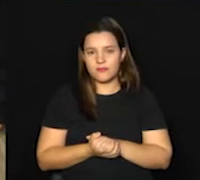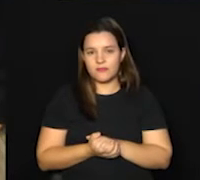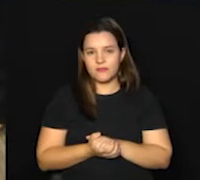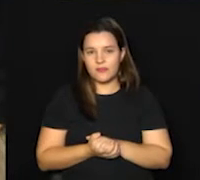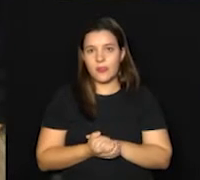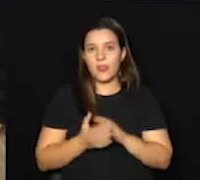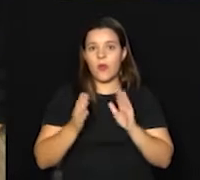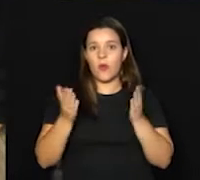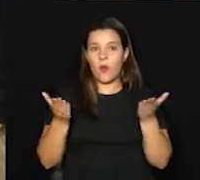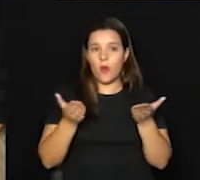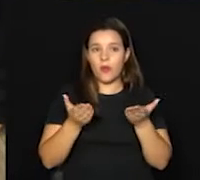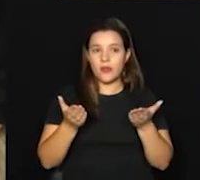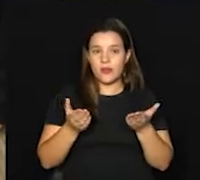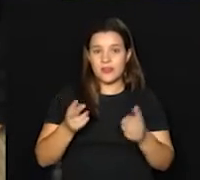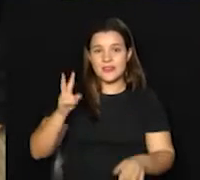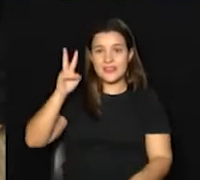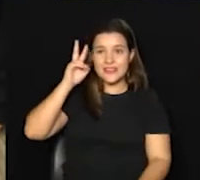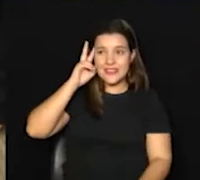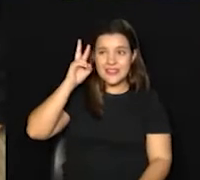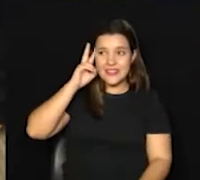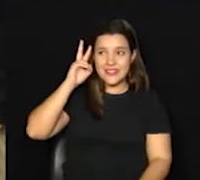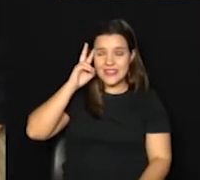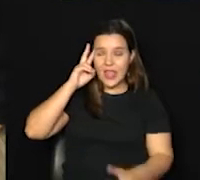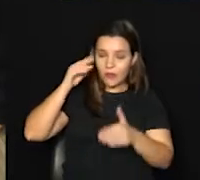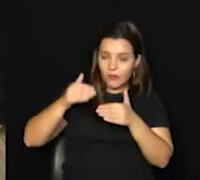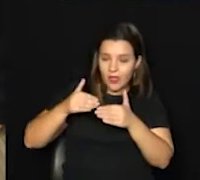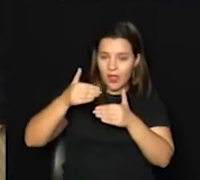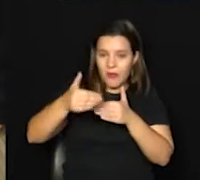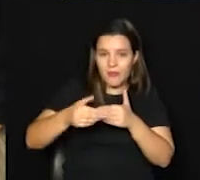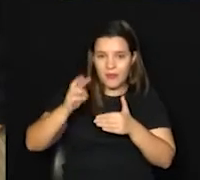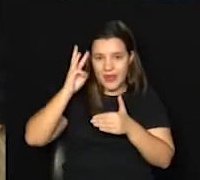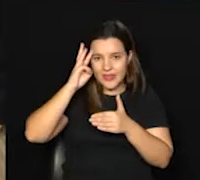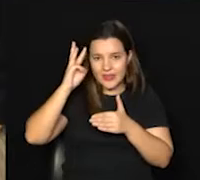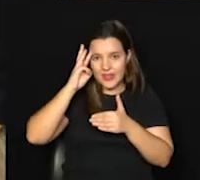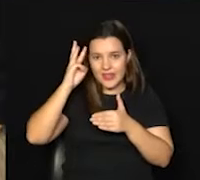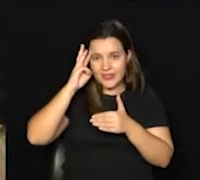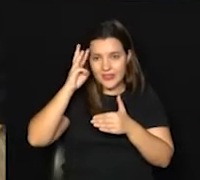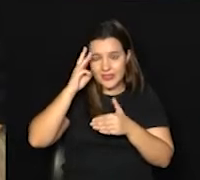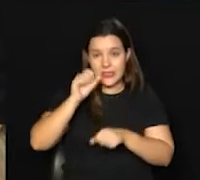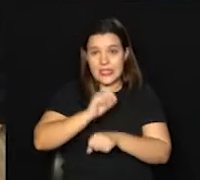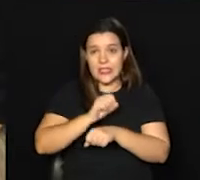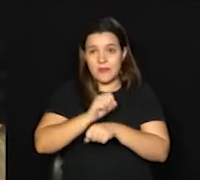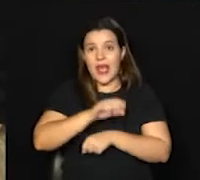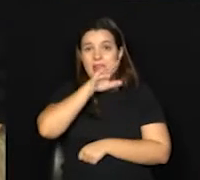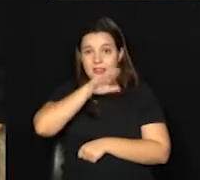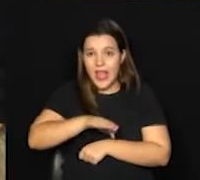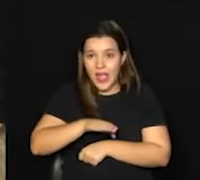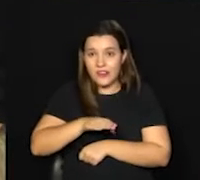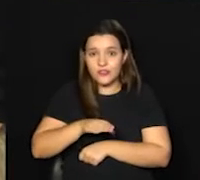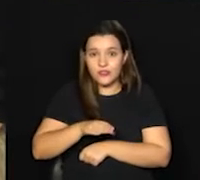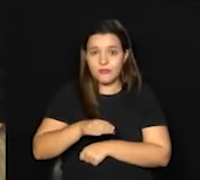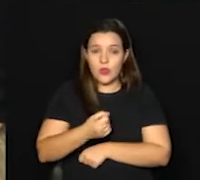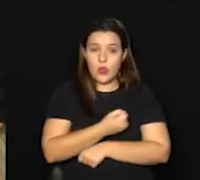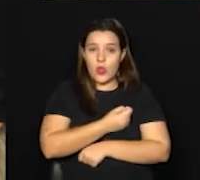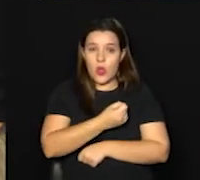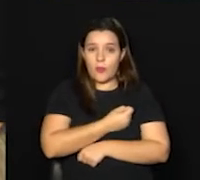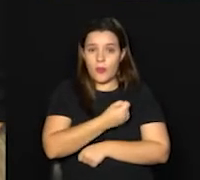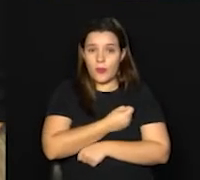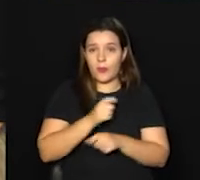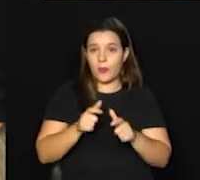ainda vai ser atualizado. De segunda para terça-feira. Hoje ainda a gente vai pular daqui a pouco esses números, Gabriel. Daqui a pouco vai ter mais. Então, de segunda para